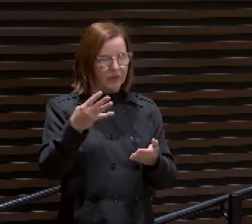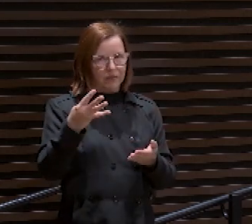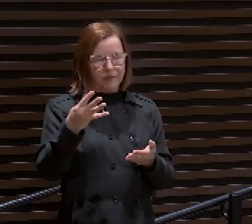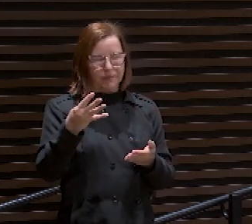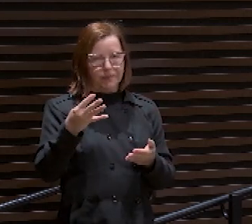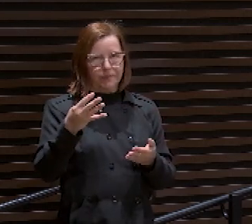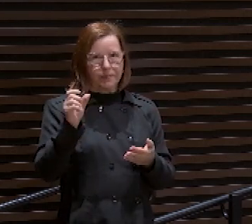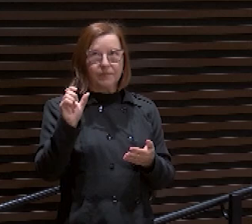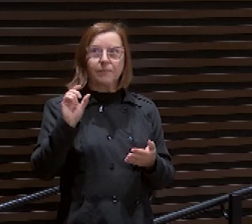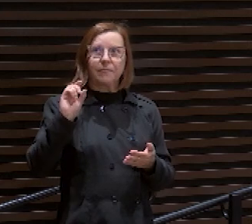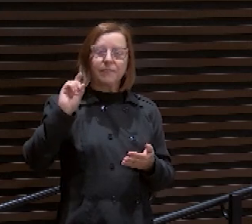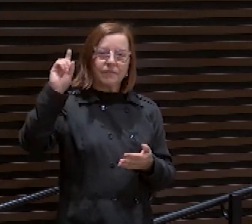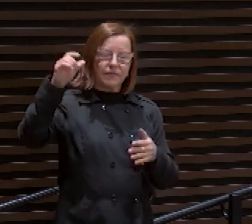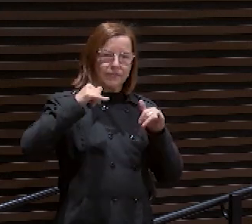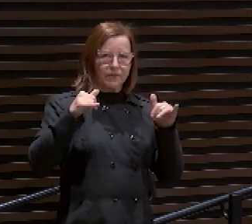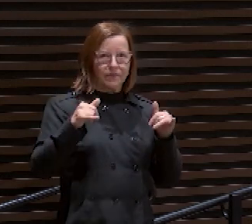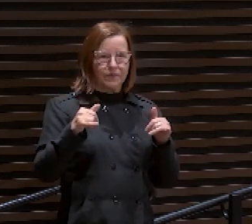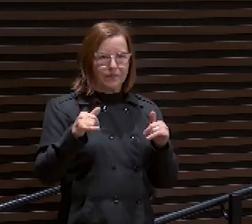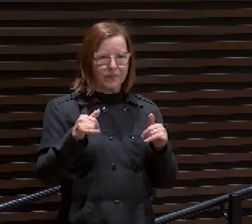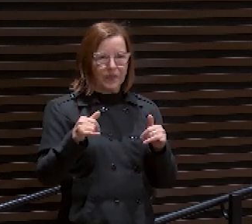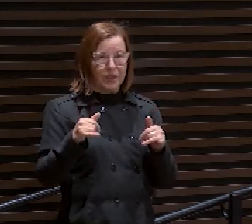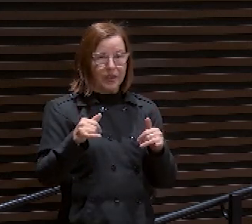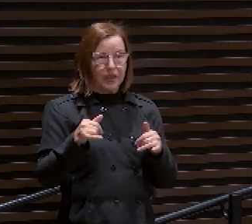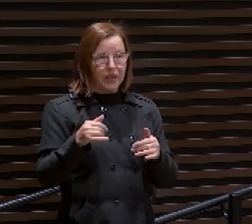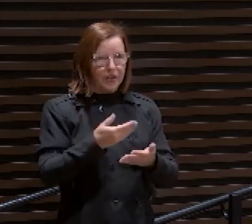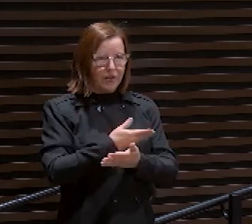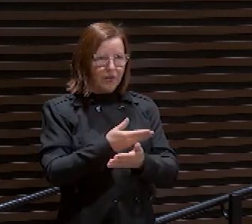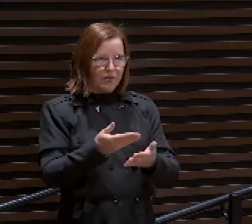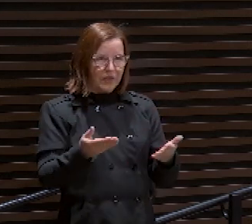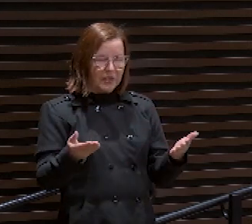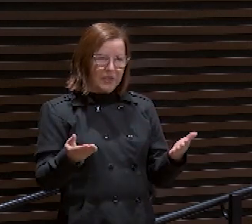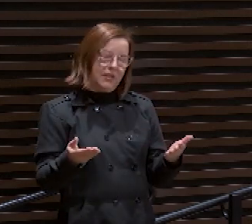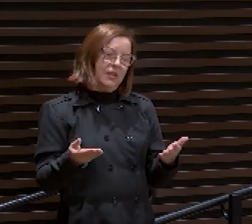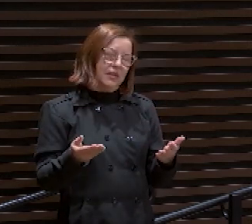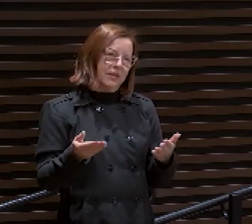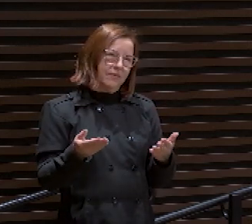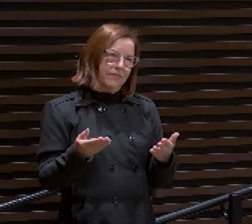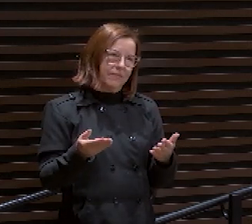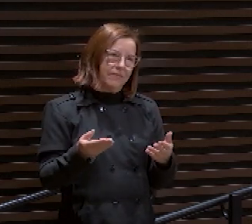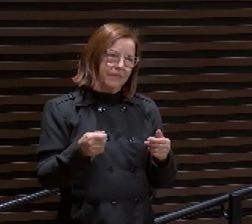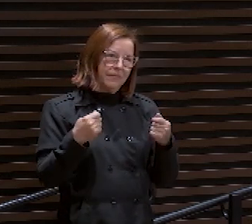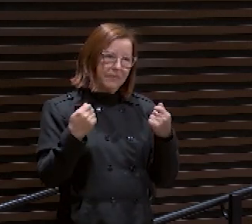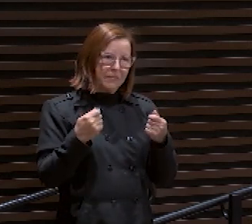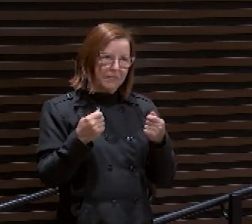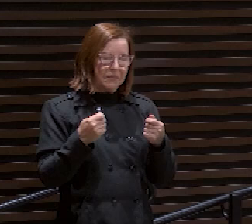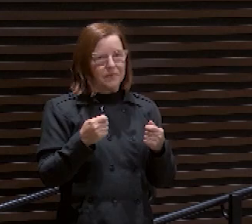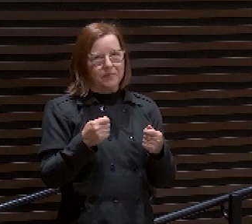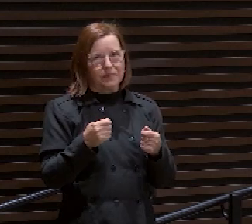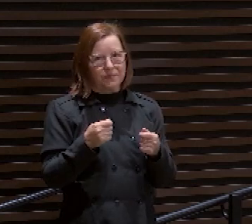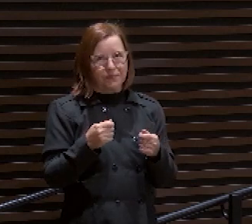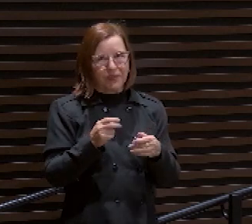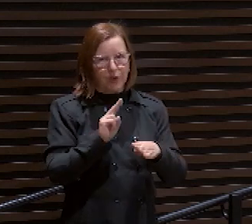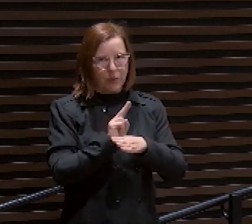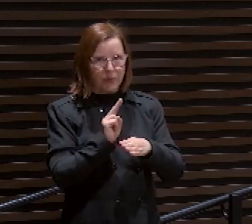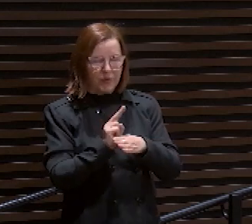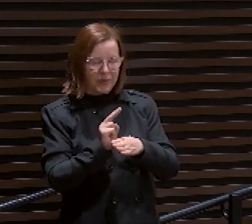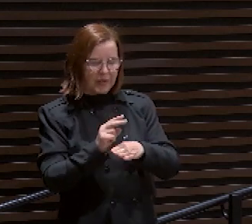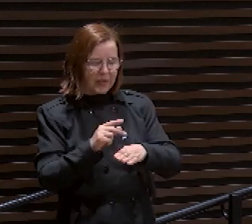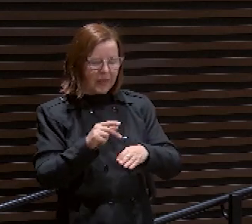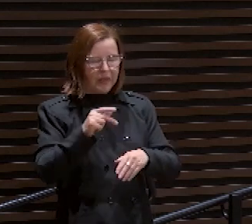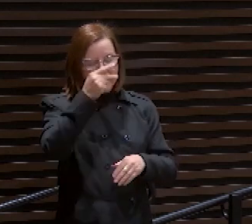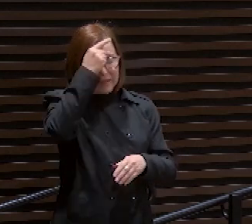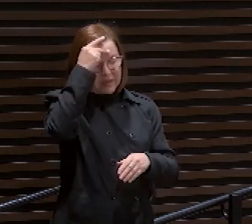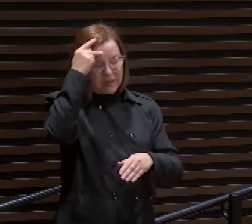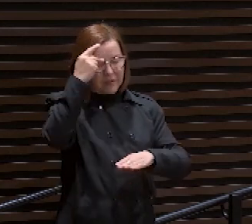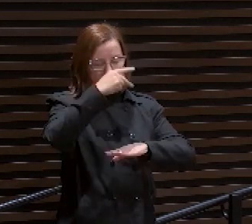Deus diz assim: como natural será entre vós o estrangeiro que peregrina convosco.